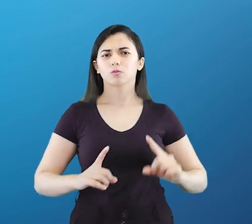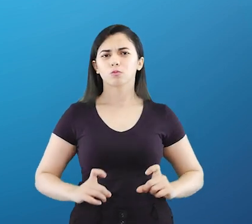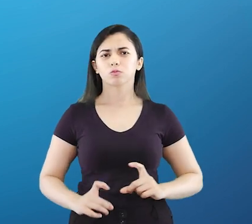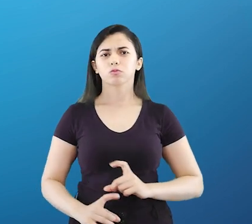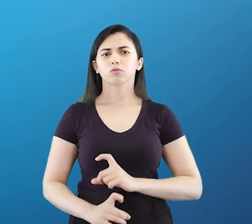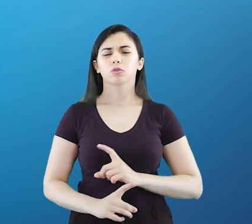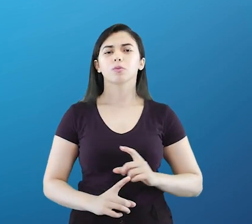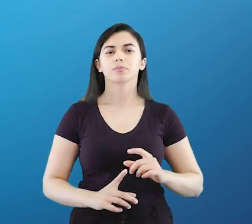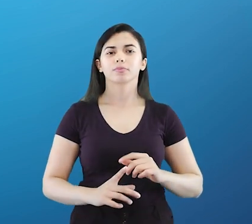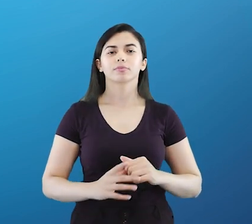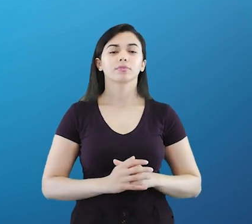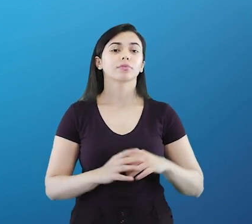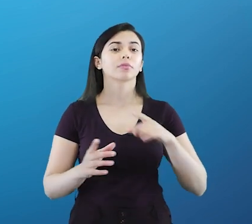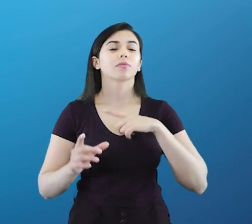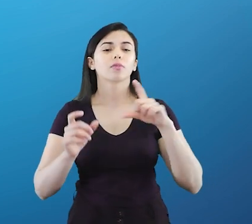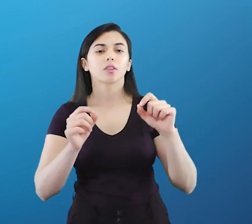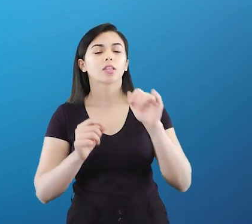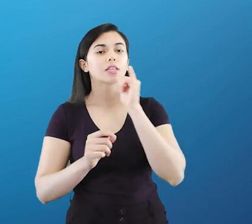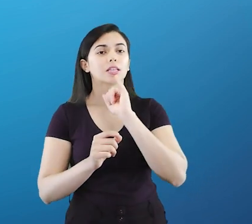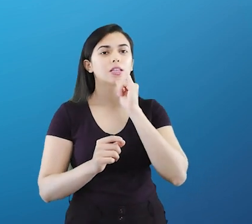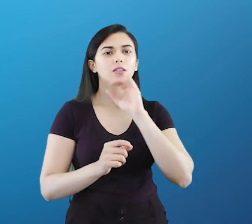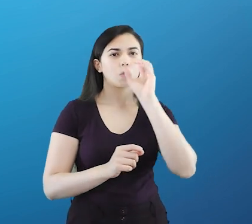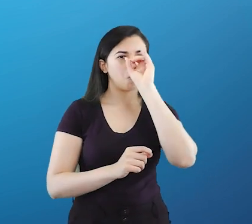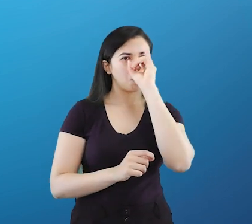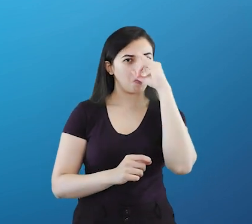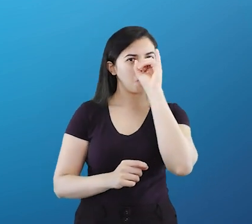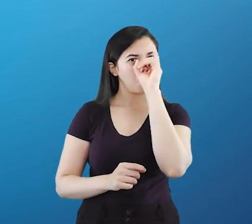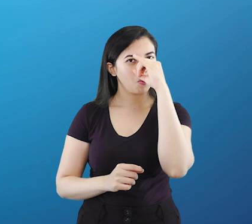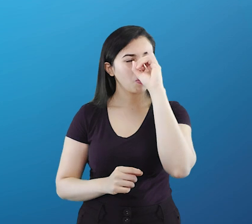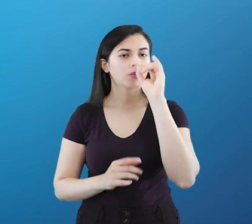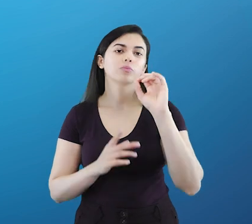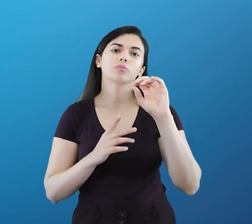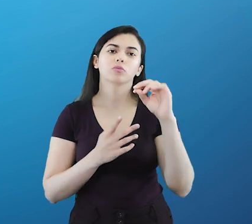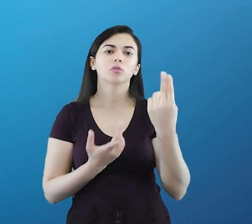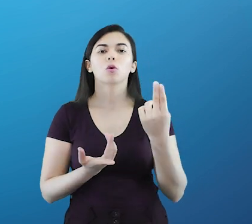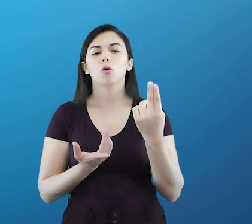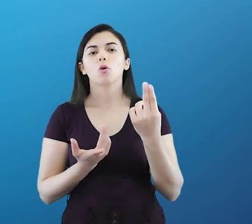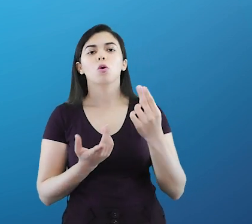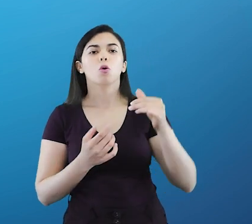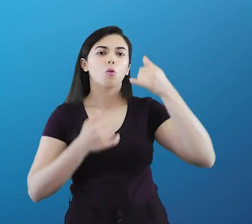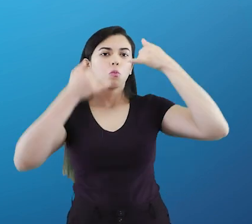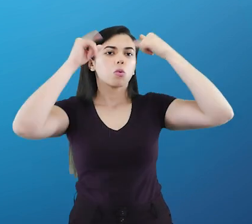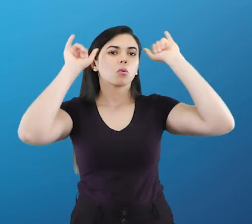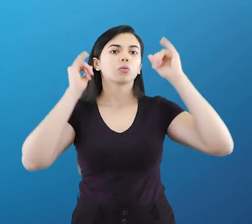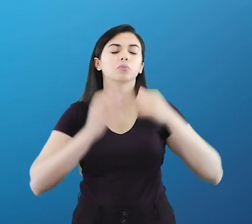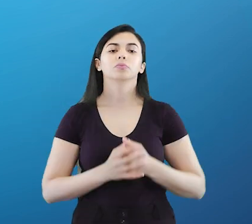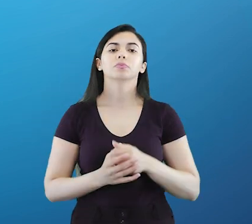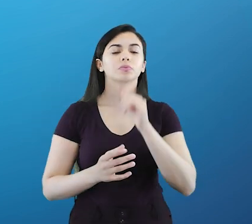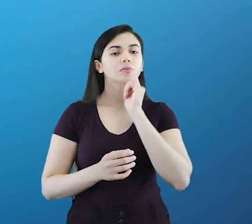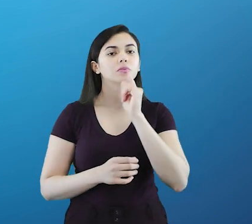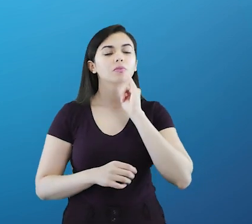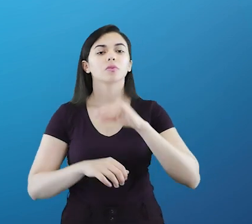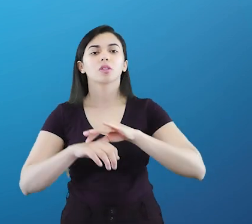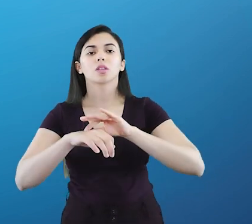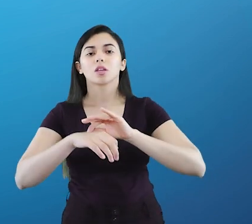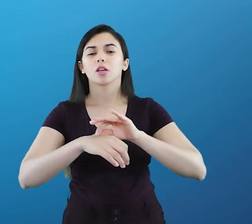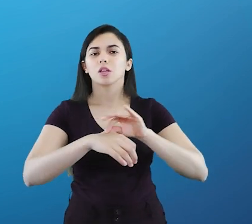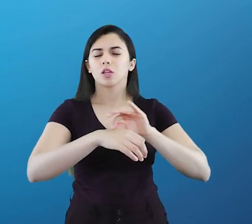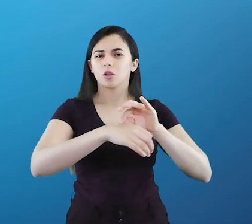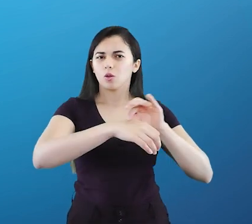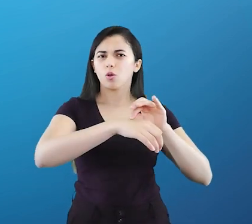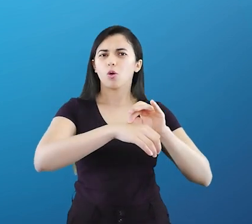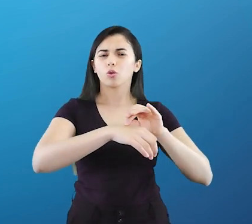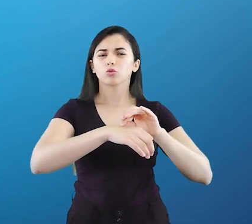com o ambiente, e aqui alguns animais, como bois ou porcos, podem ter contato com esses ovos. No corpo do animal, principalmente nas